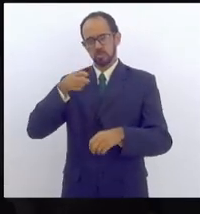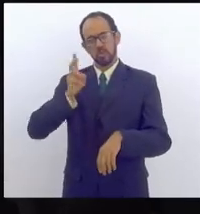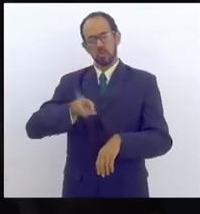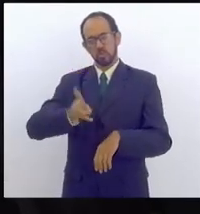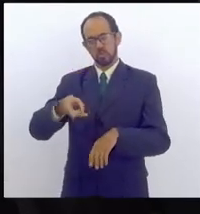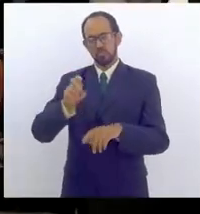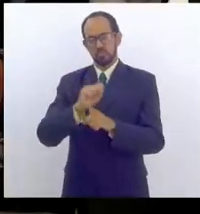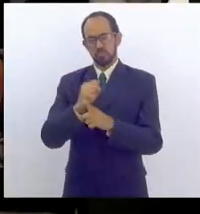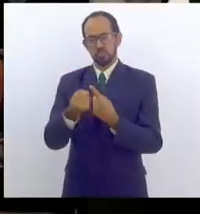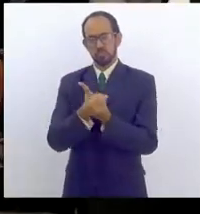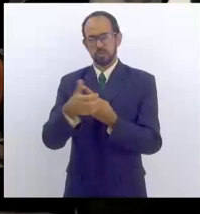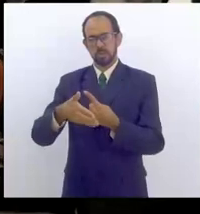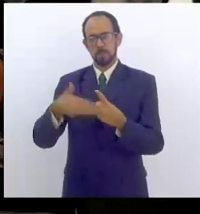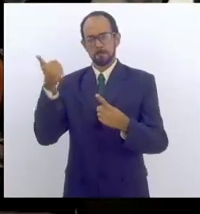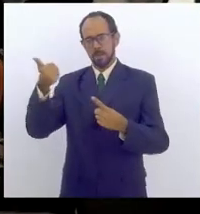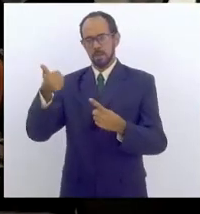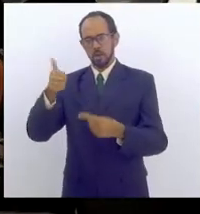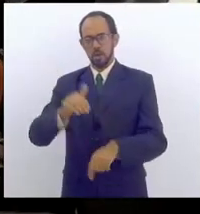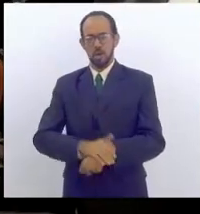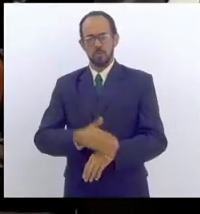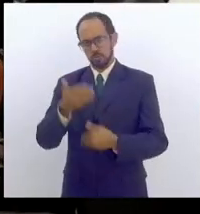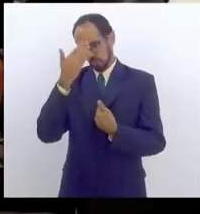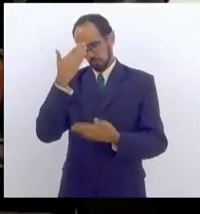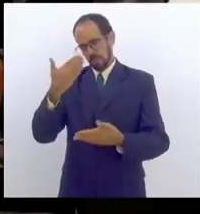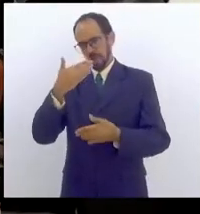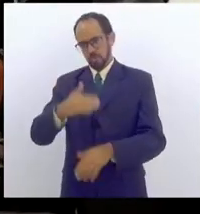sociedade muito melhor. Muito obrigada.